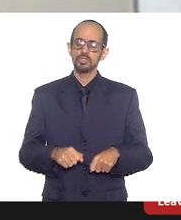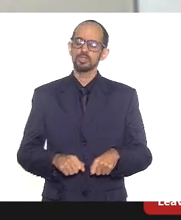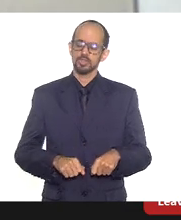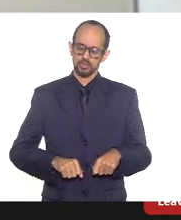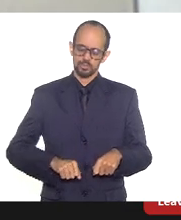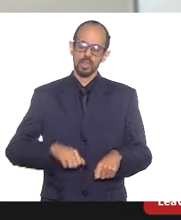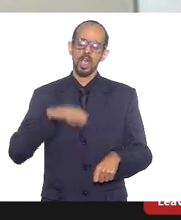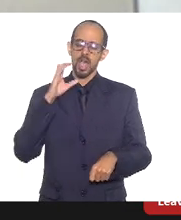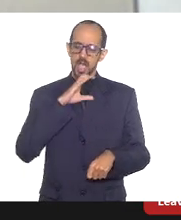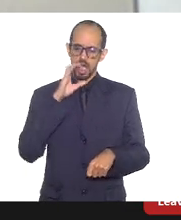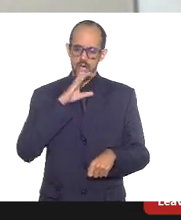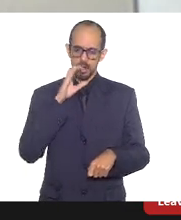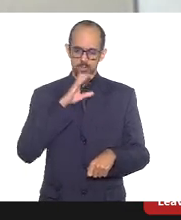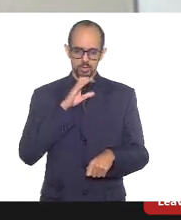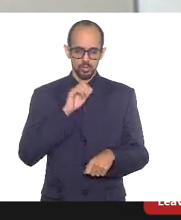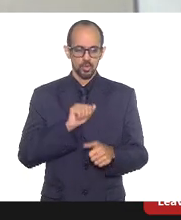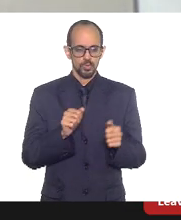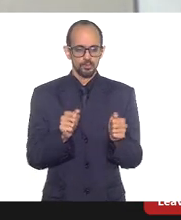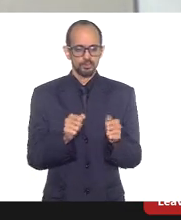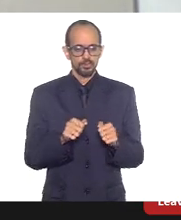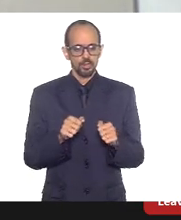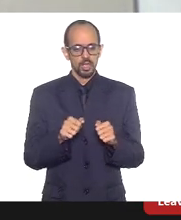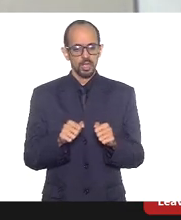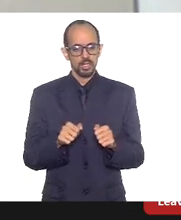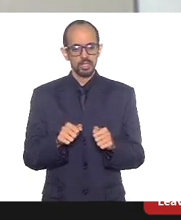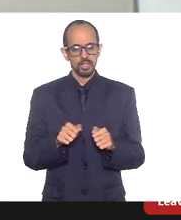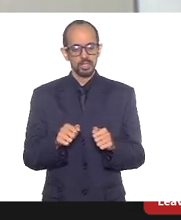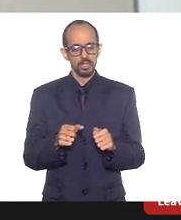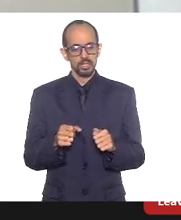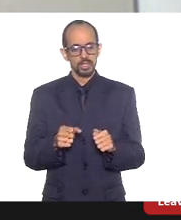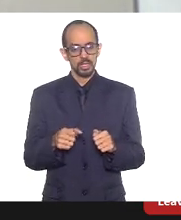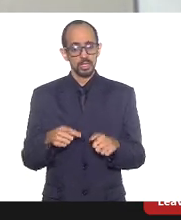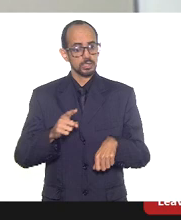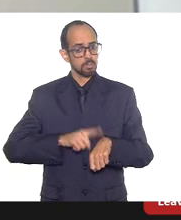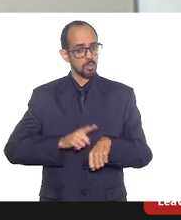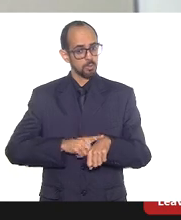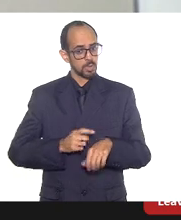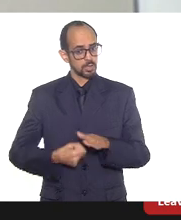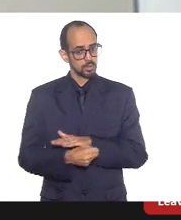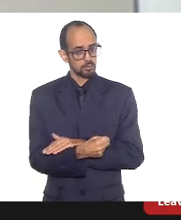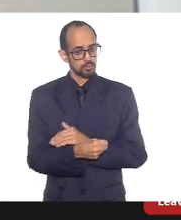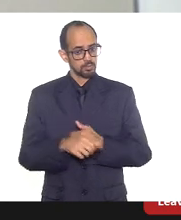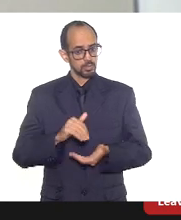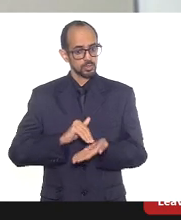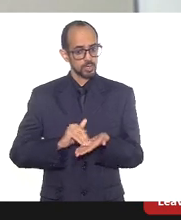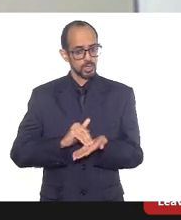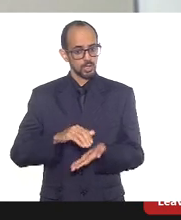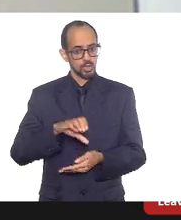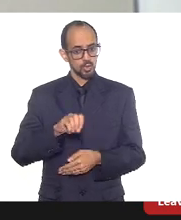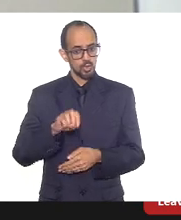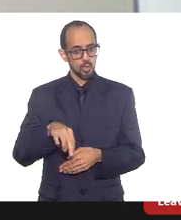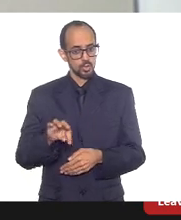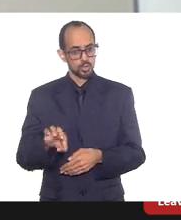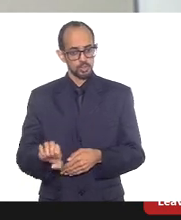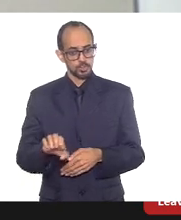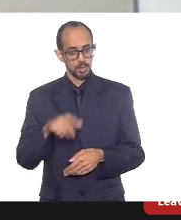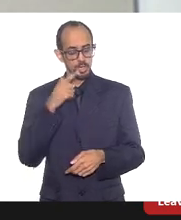ainda com o secretário Conte Bittencourt, para ver se a gente consegue fazer com que nessa transição ele zere esse passivo das